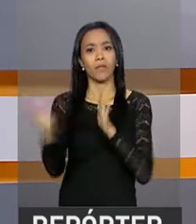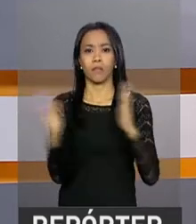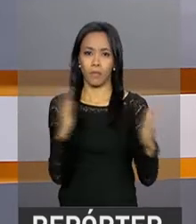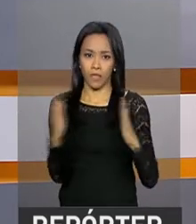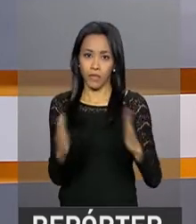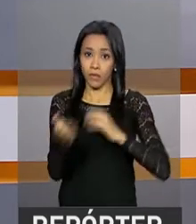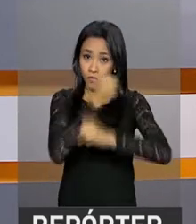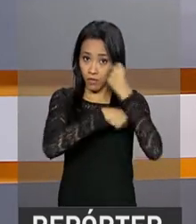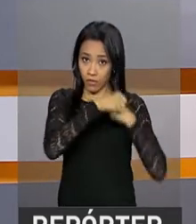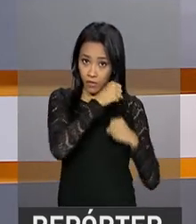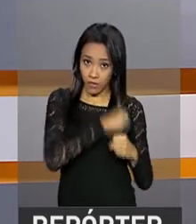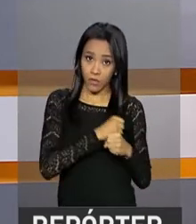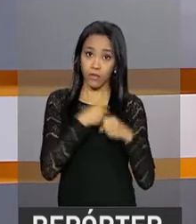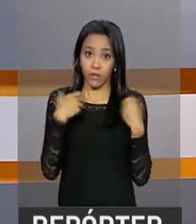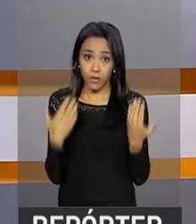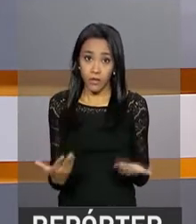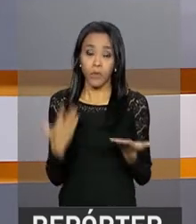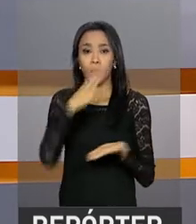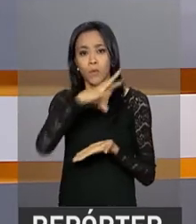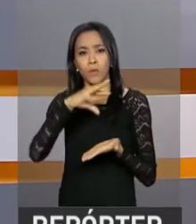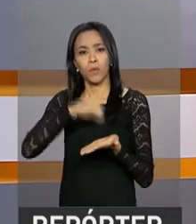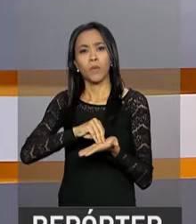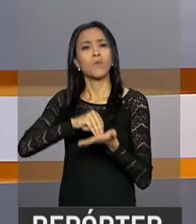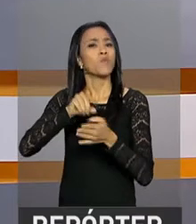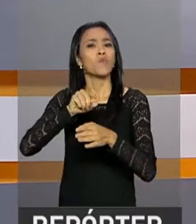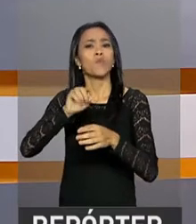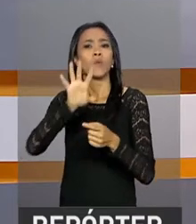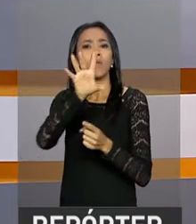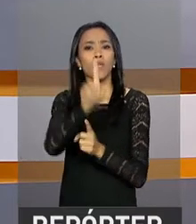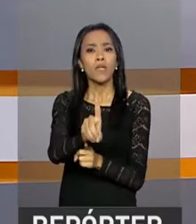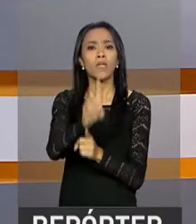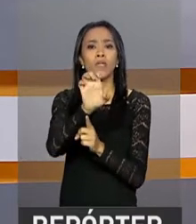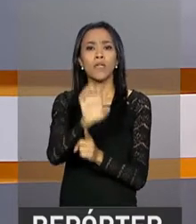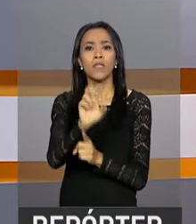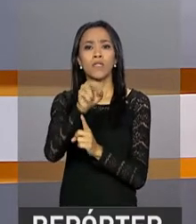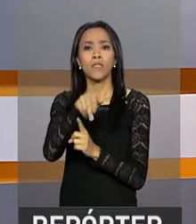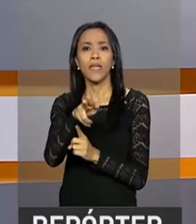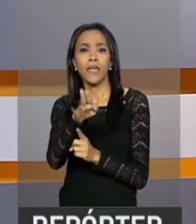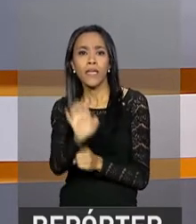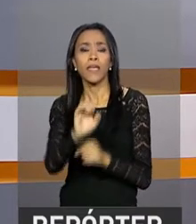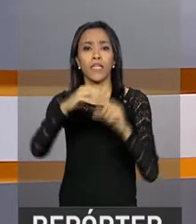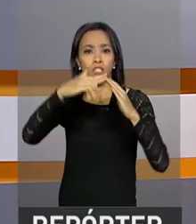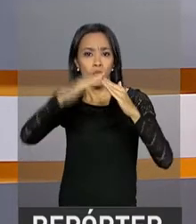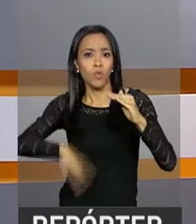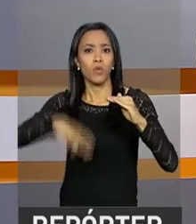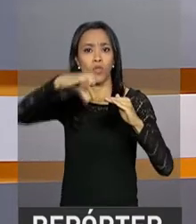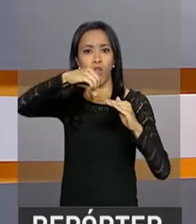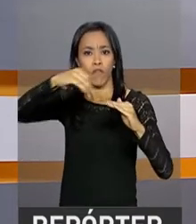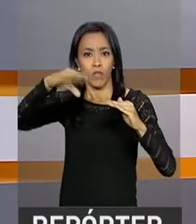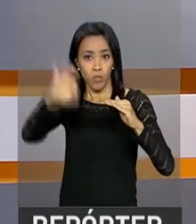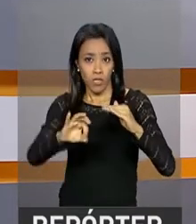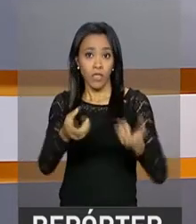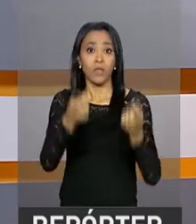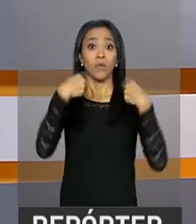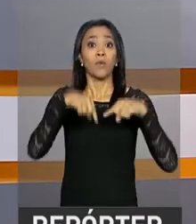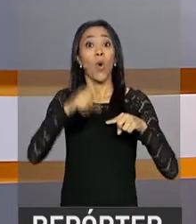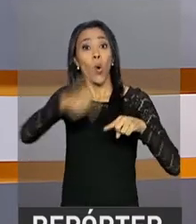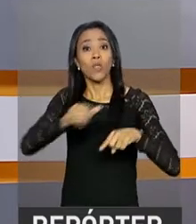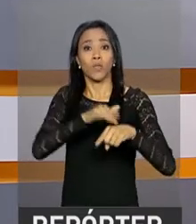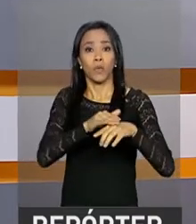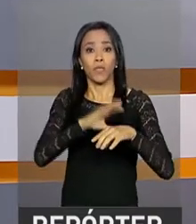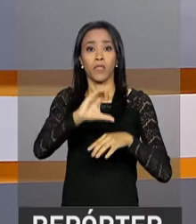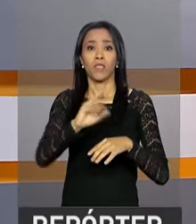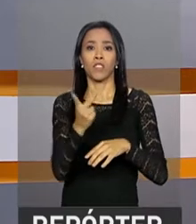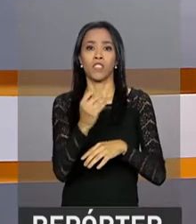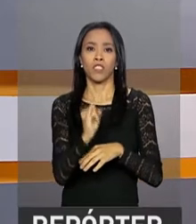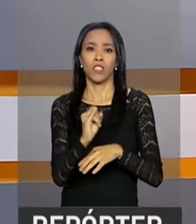período do ano passado. Os registros de dengue caíram 90%, já os de chikungunya recuaram